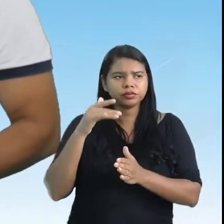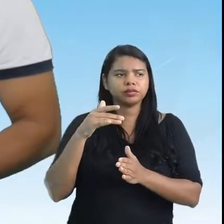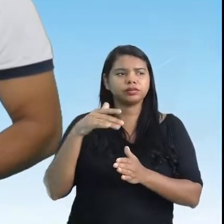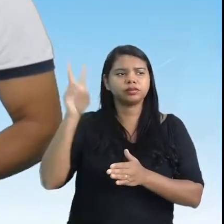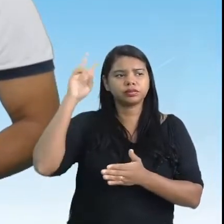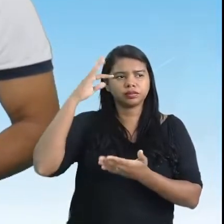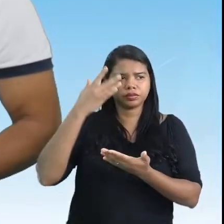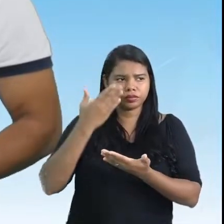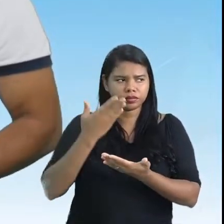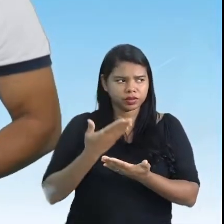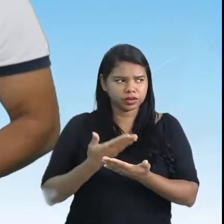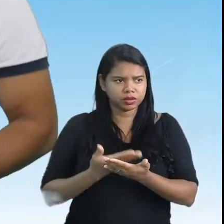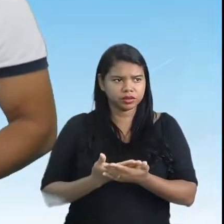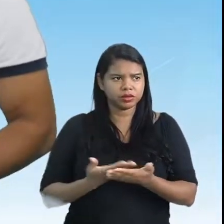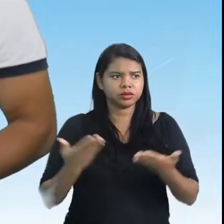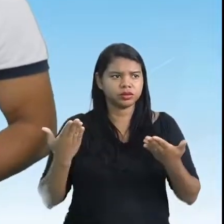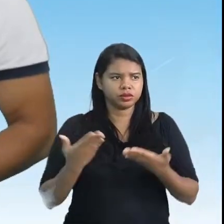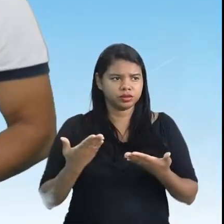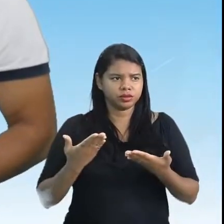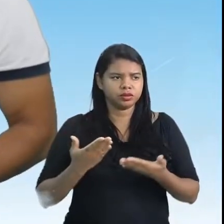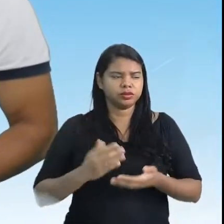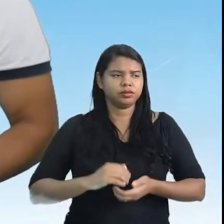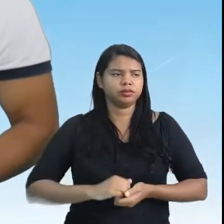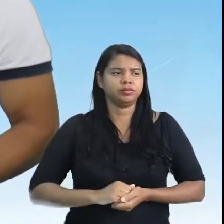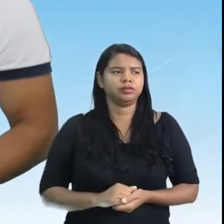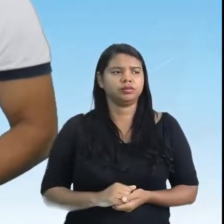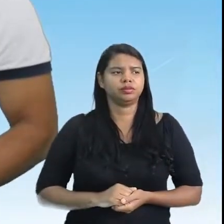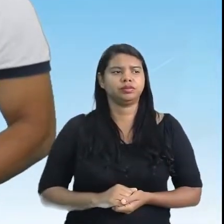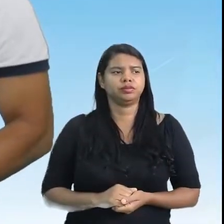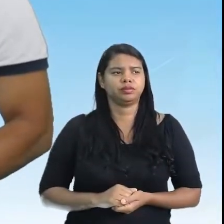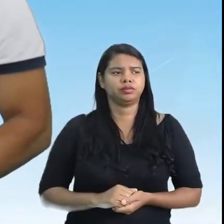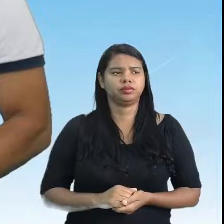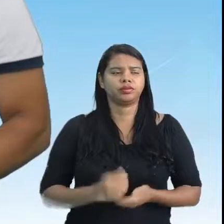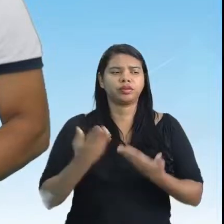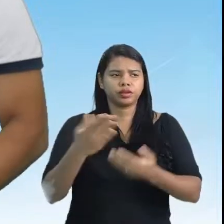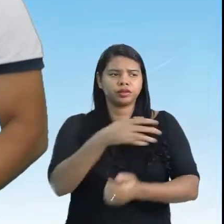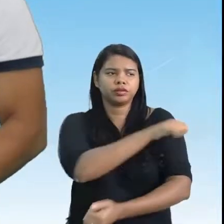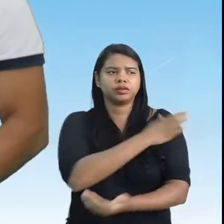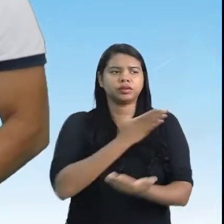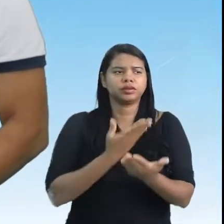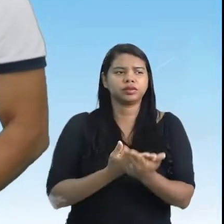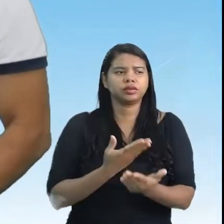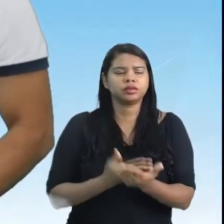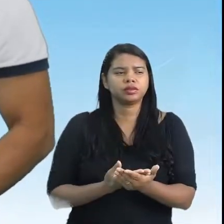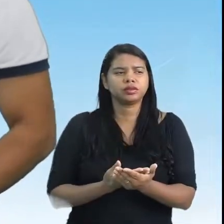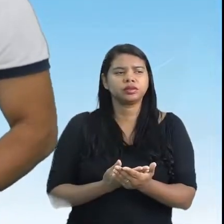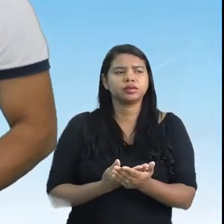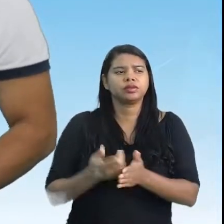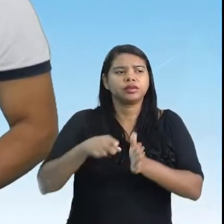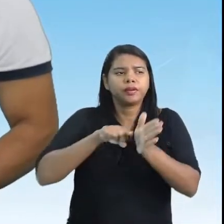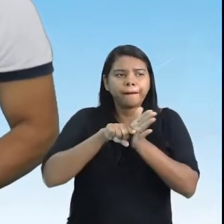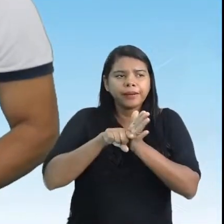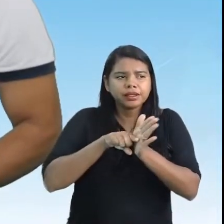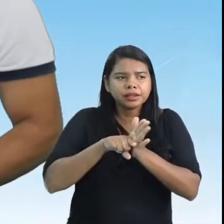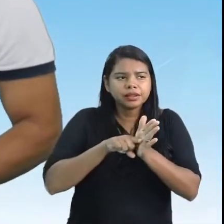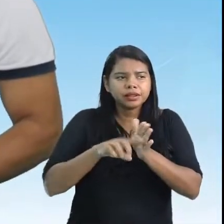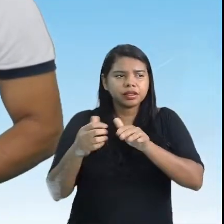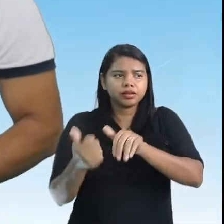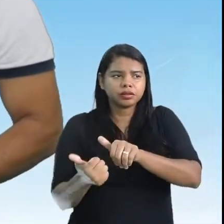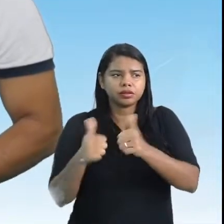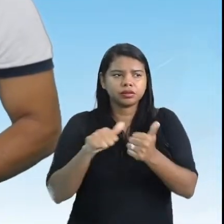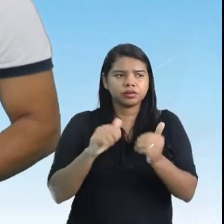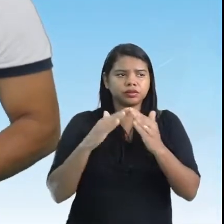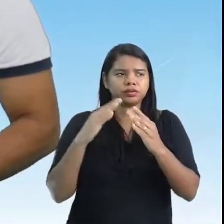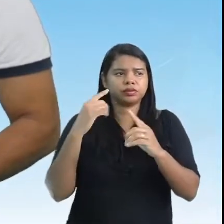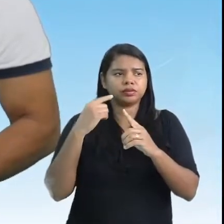história pernambucana aqui no Brasil, não é isso? Exatamente. Eu gostaria que nossos estudantes ele pesquisasse um pouco da história dos batistas,